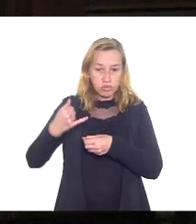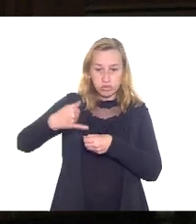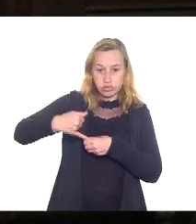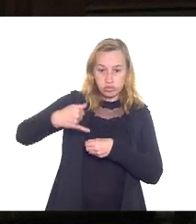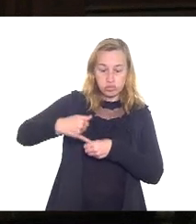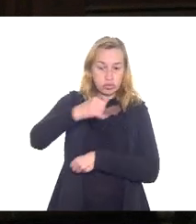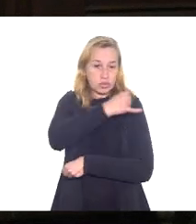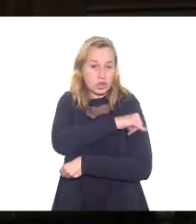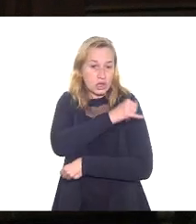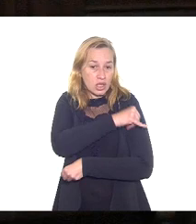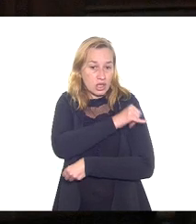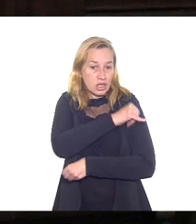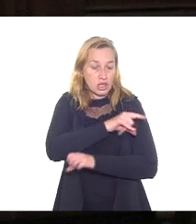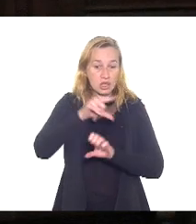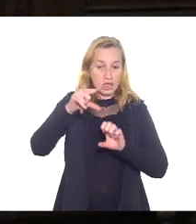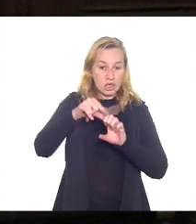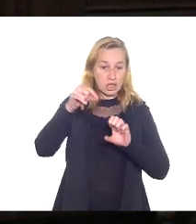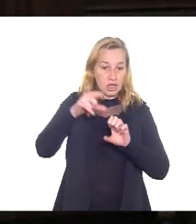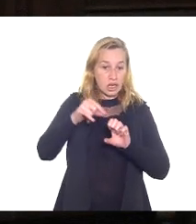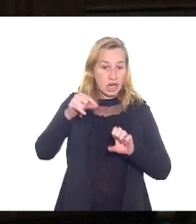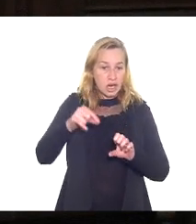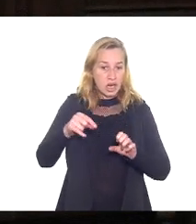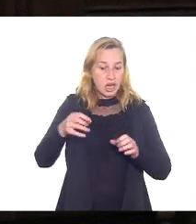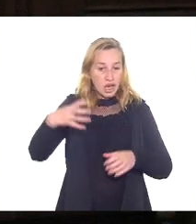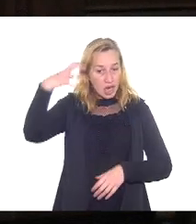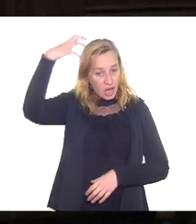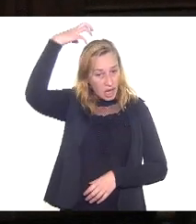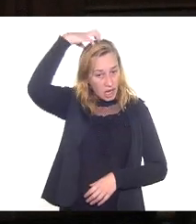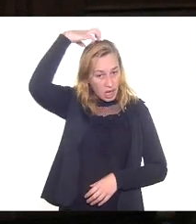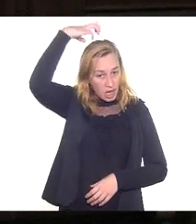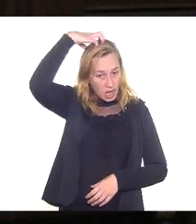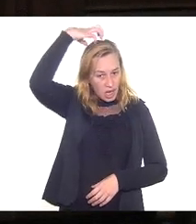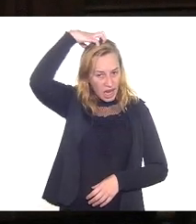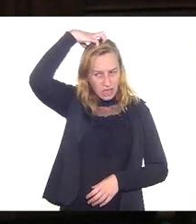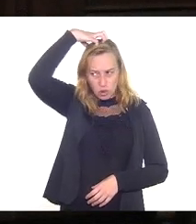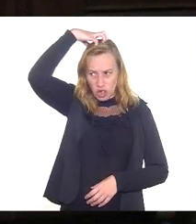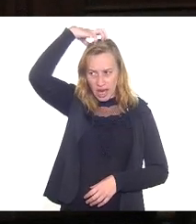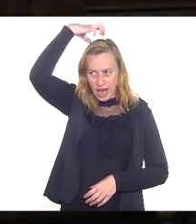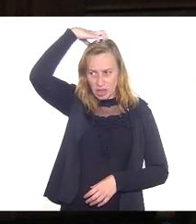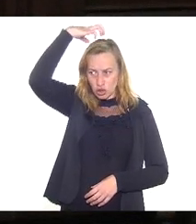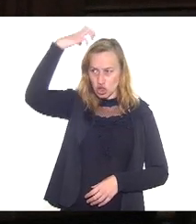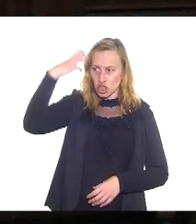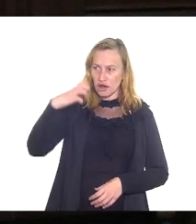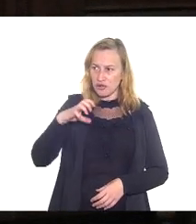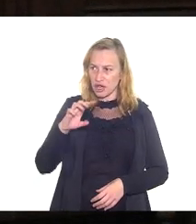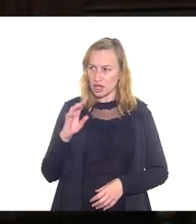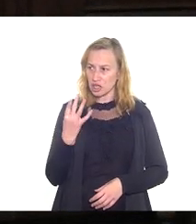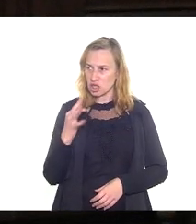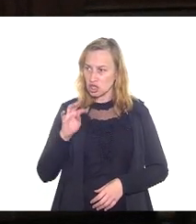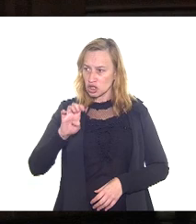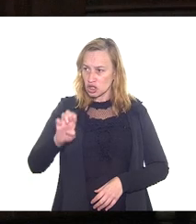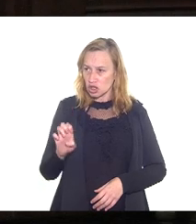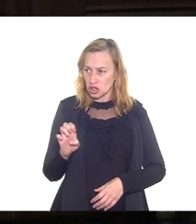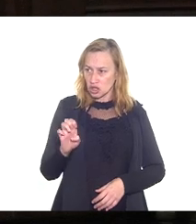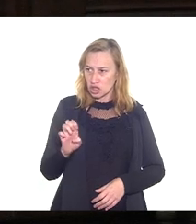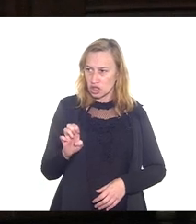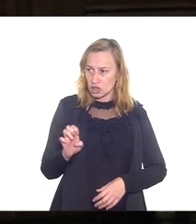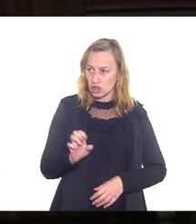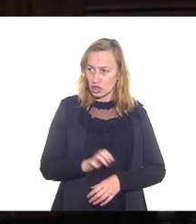Empresário conhecido como Rei do Chip é investigado por delegacia dos serviços